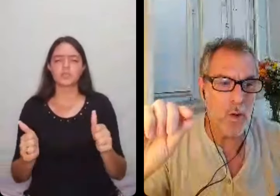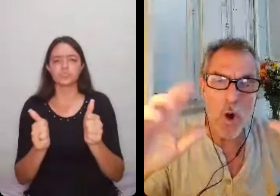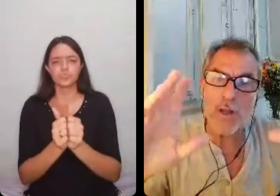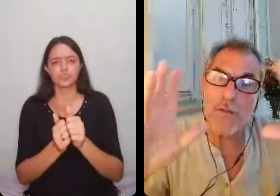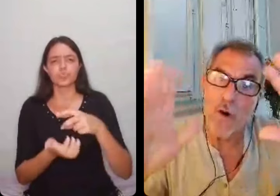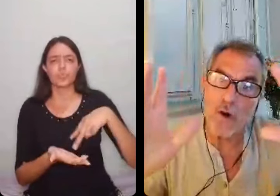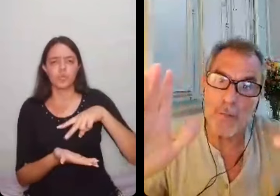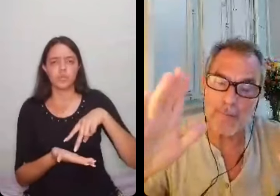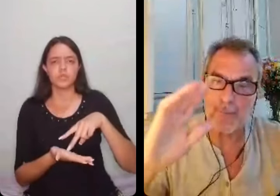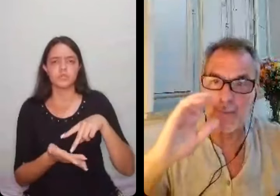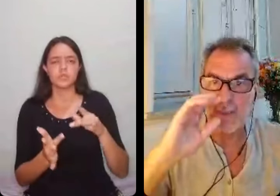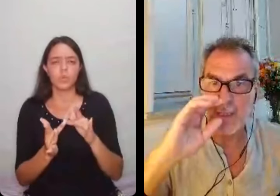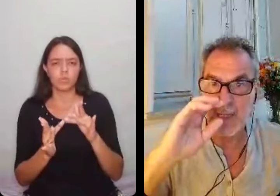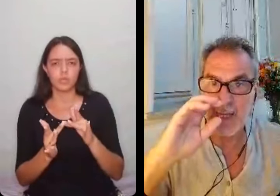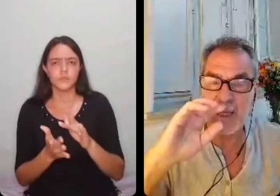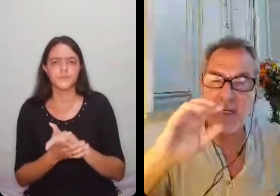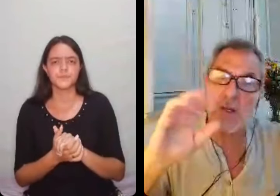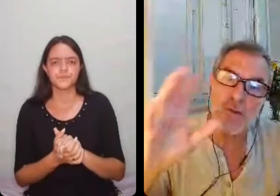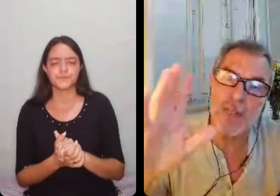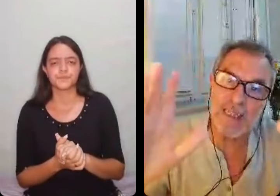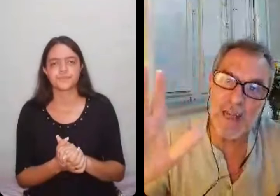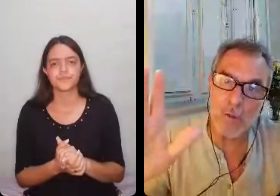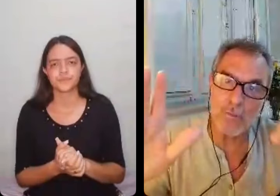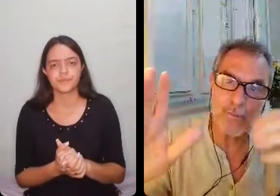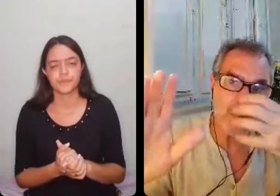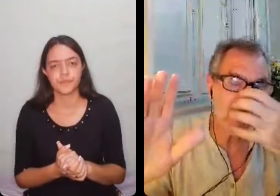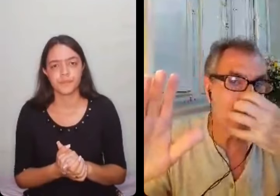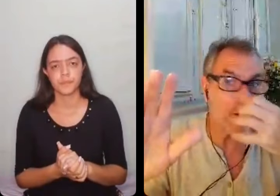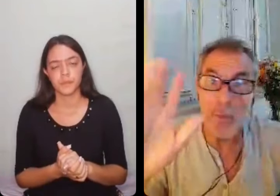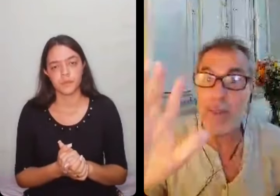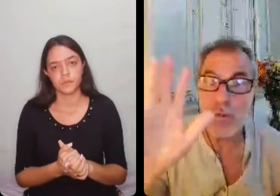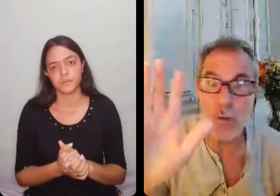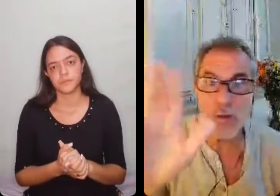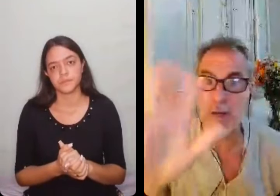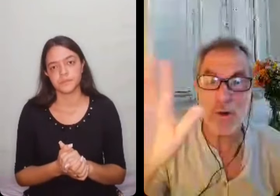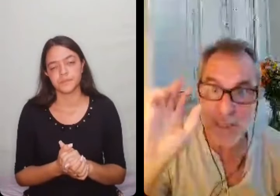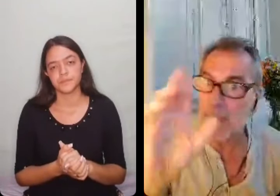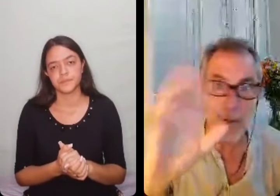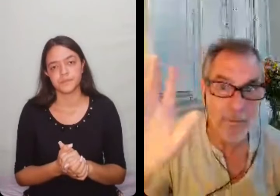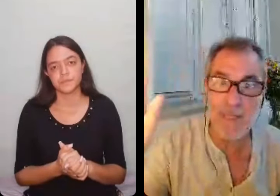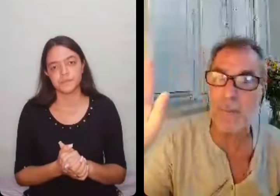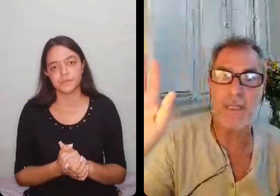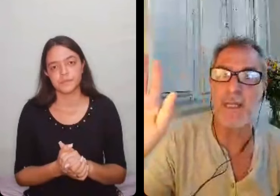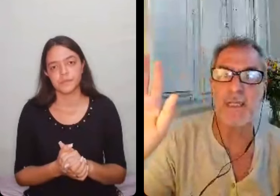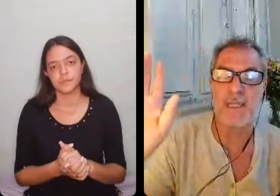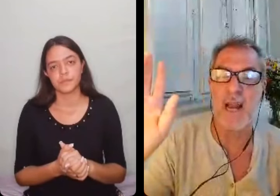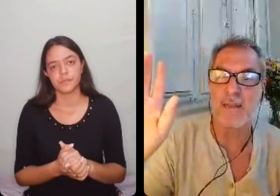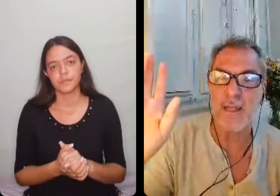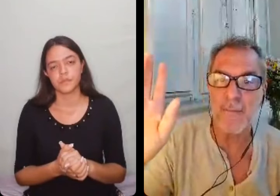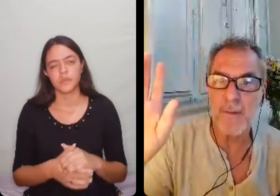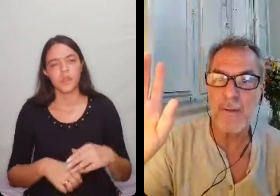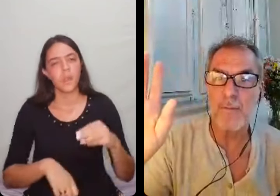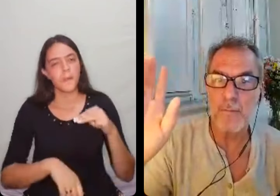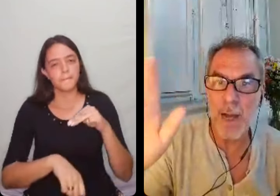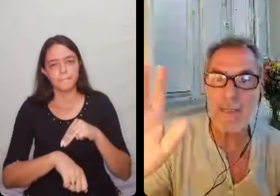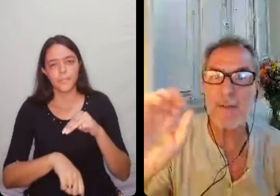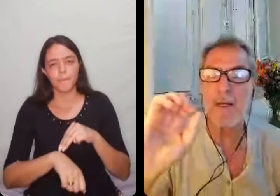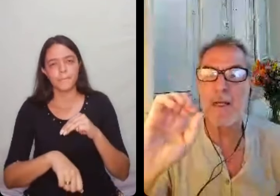cor e forma que ilustração. Por momentos, não reconhece perfeitamente de que se trata.